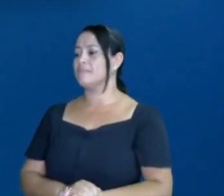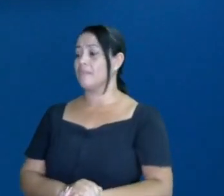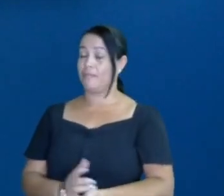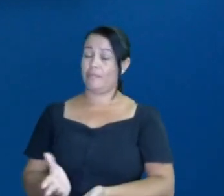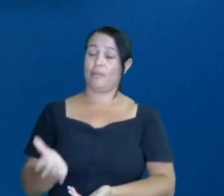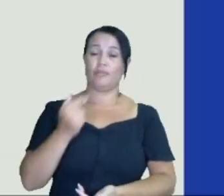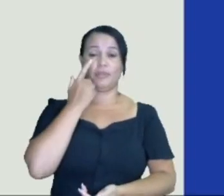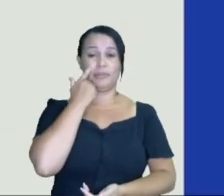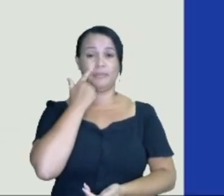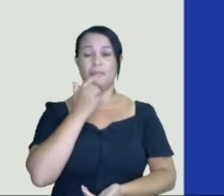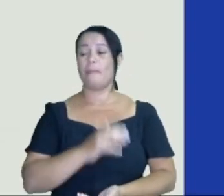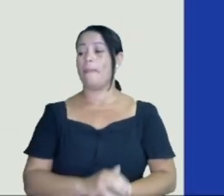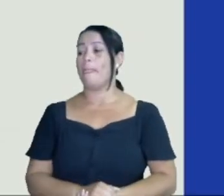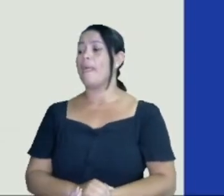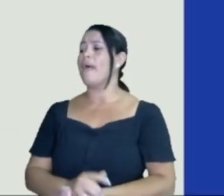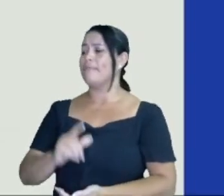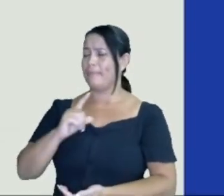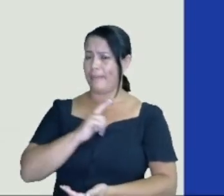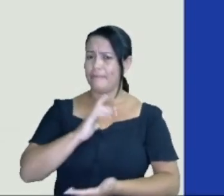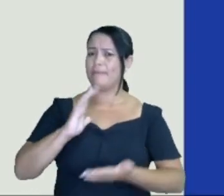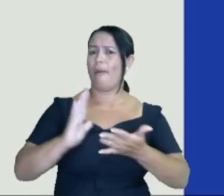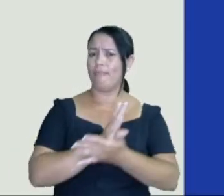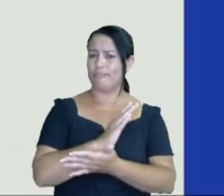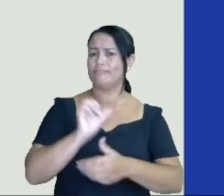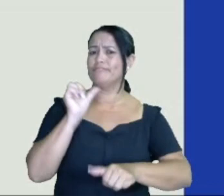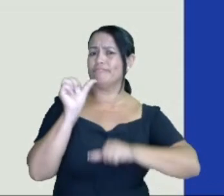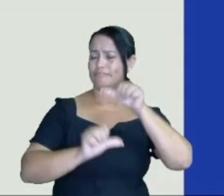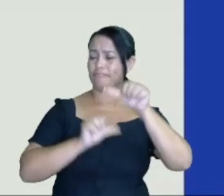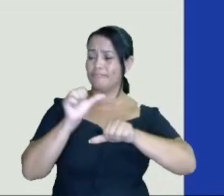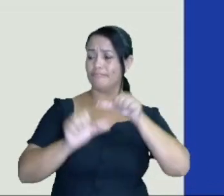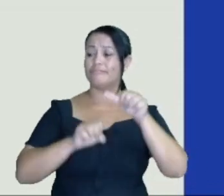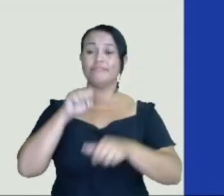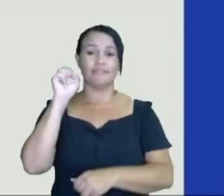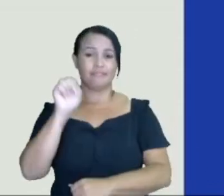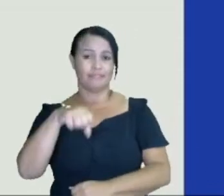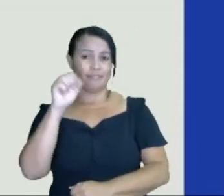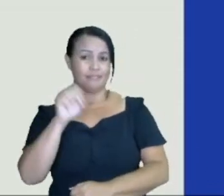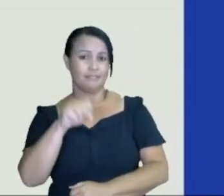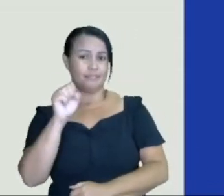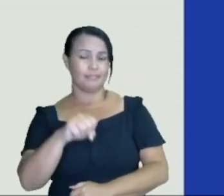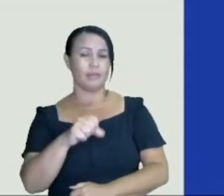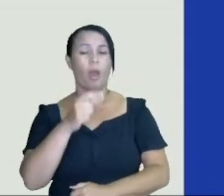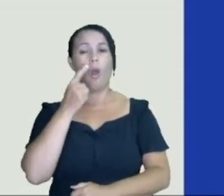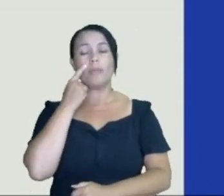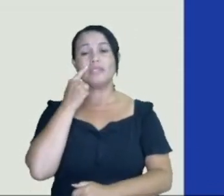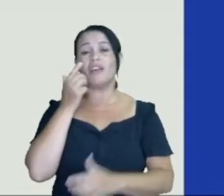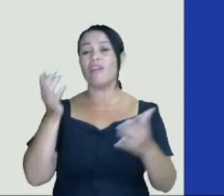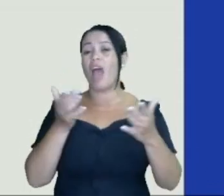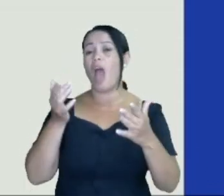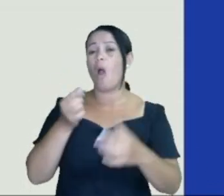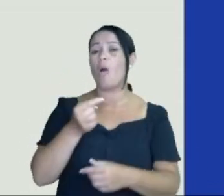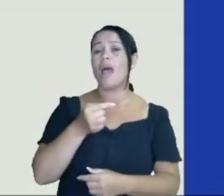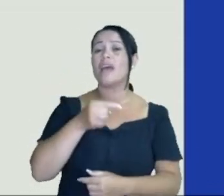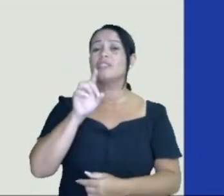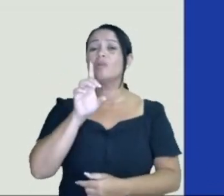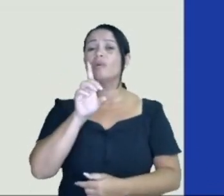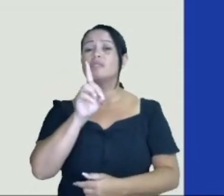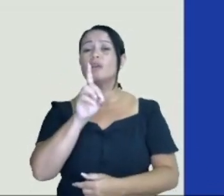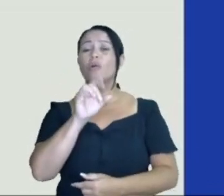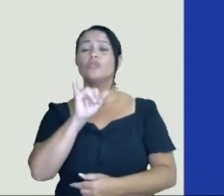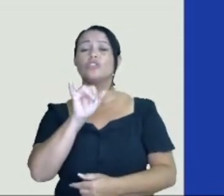Vamos lá? Teve algumas mudanças, sim. Agora, acentua-se os